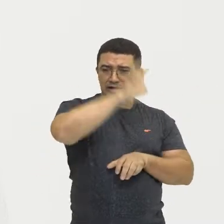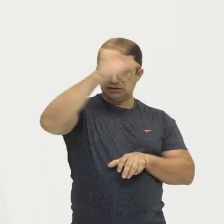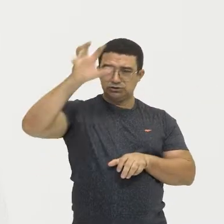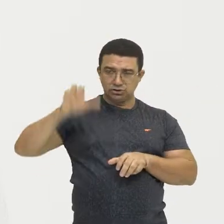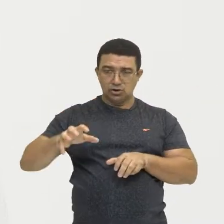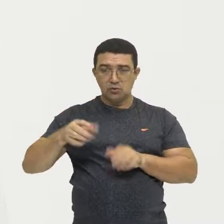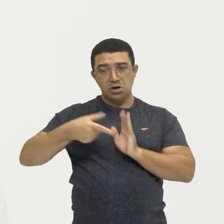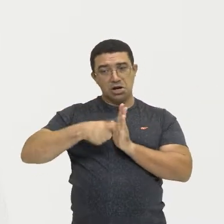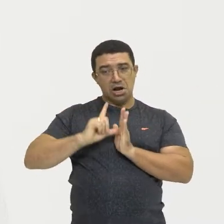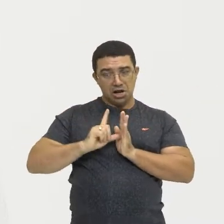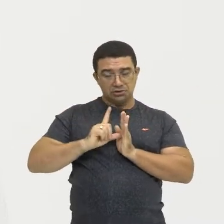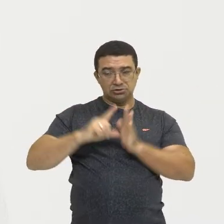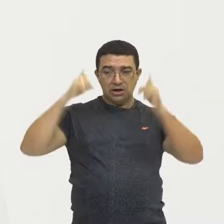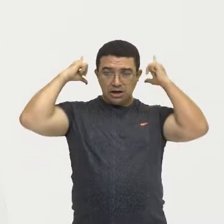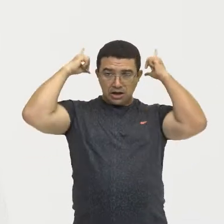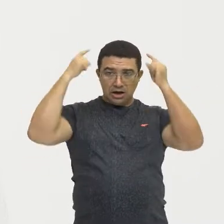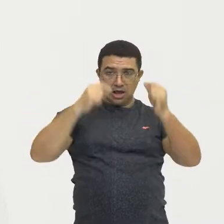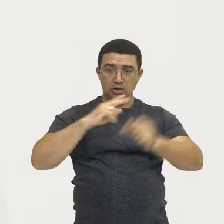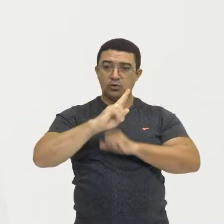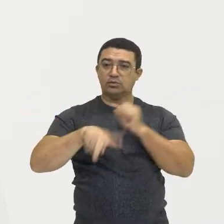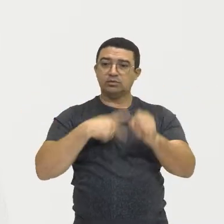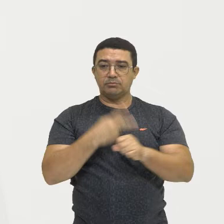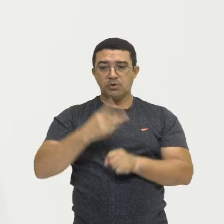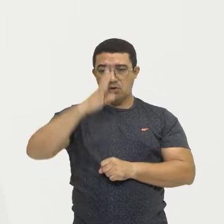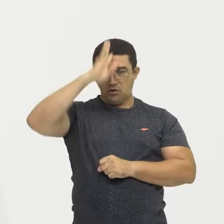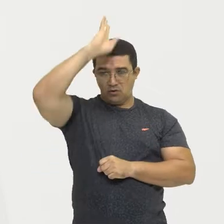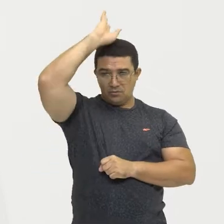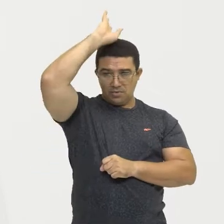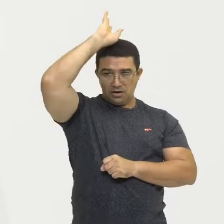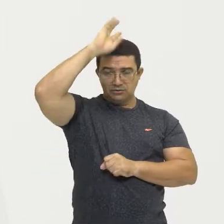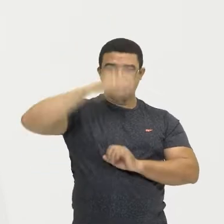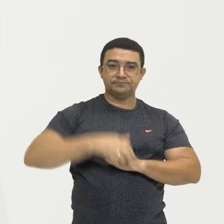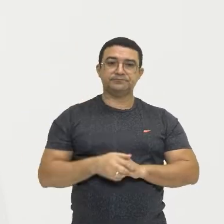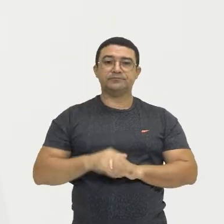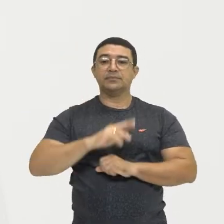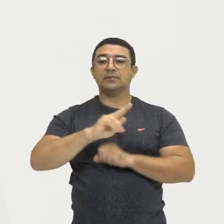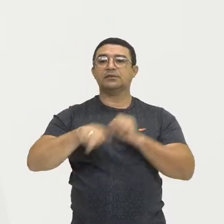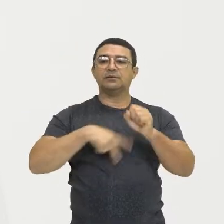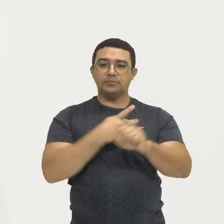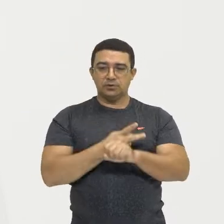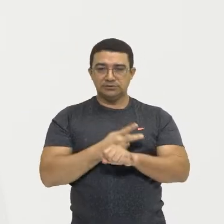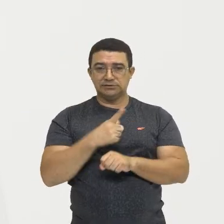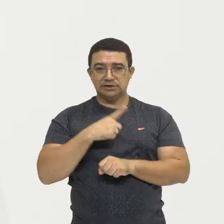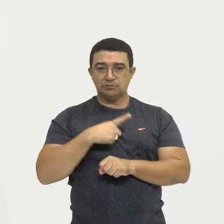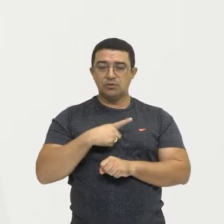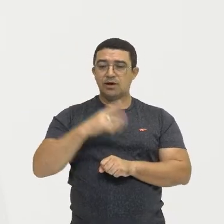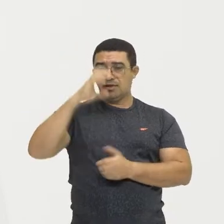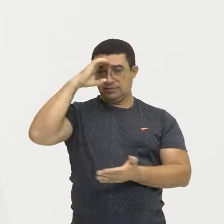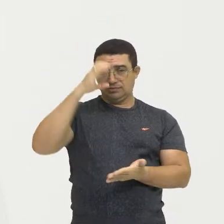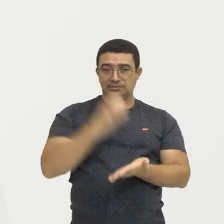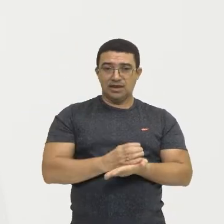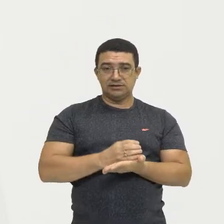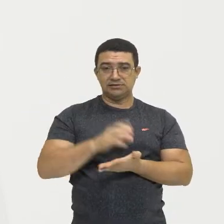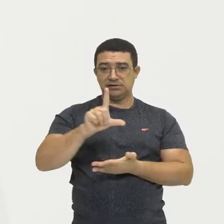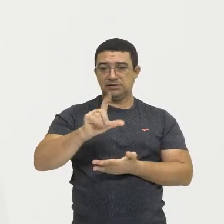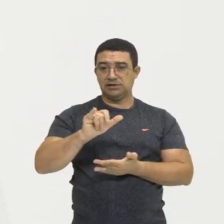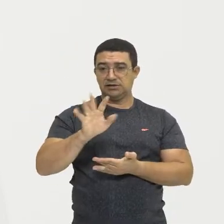Antes o grego, depois o romano. E por último, nós temos a tese litúrgica. Consiste,